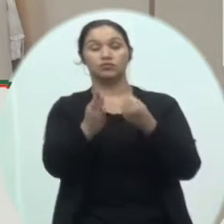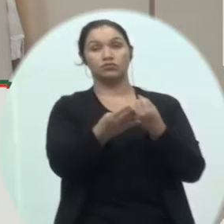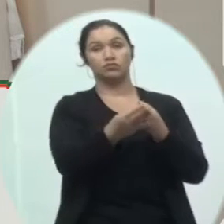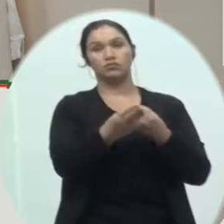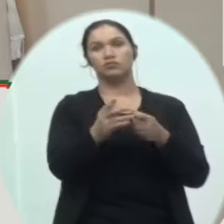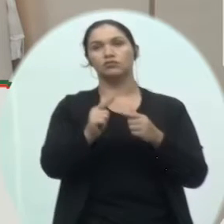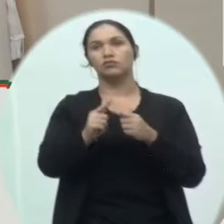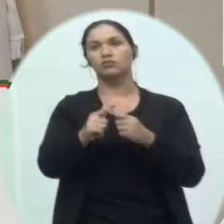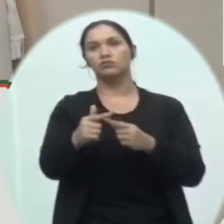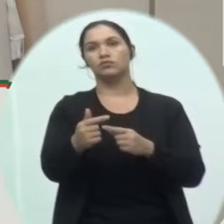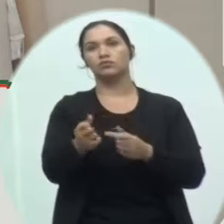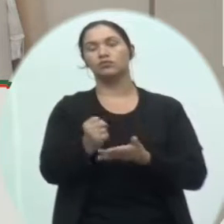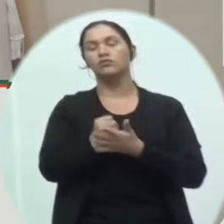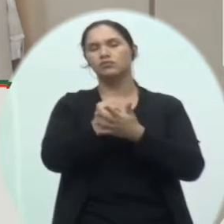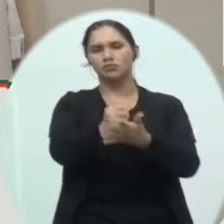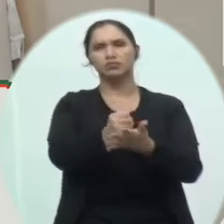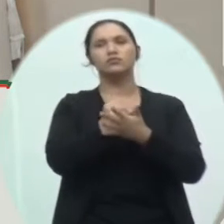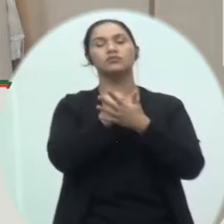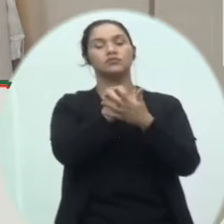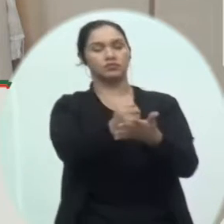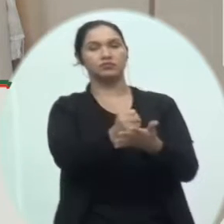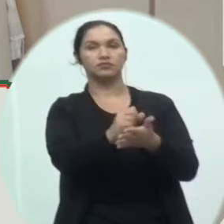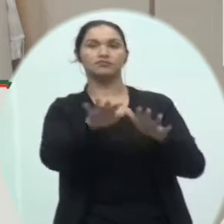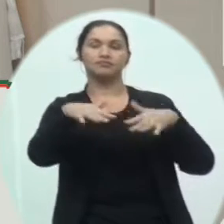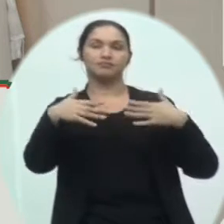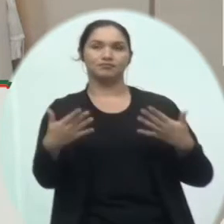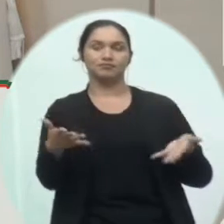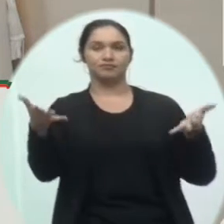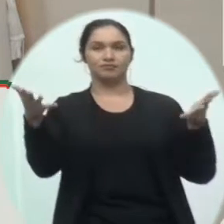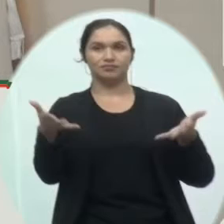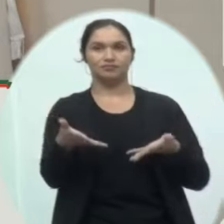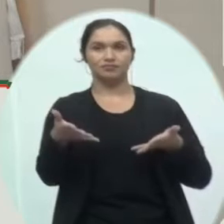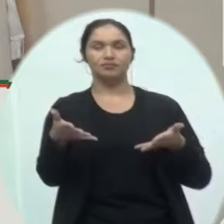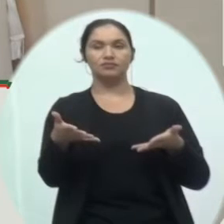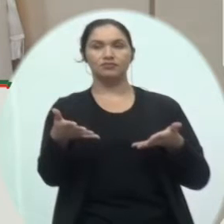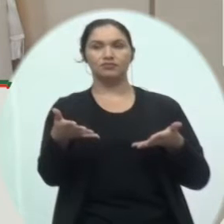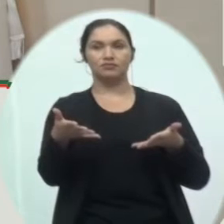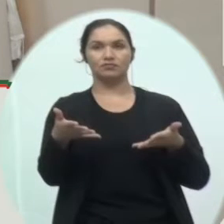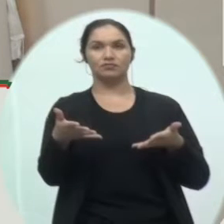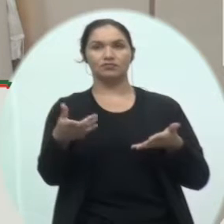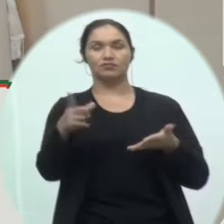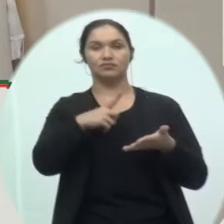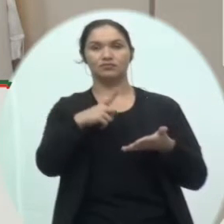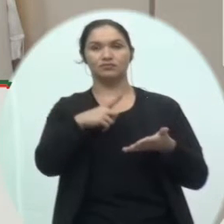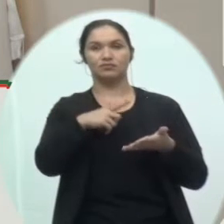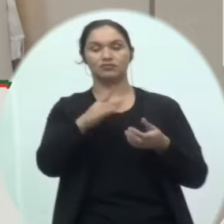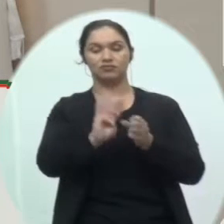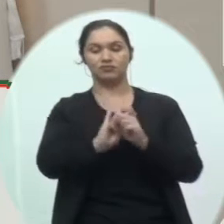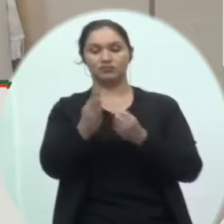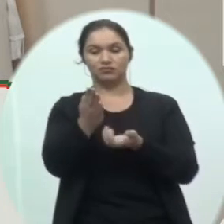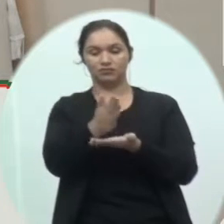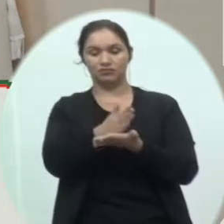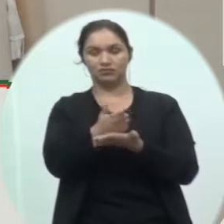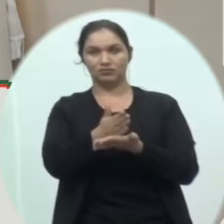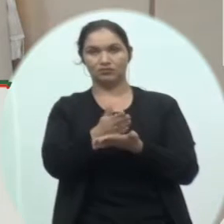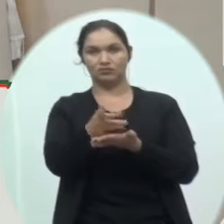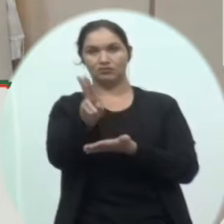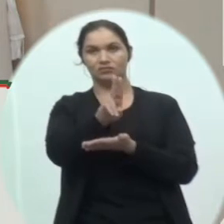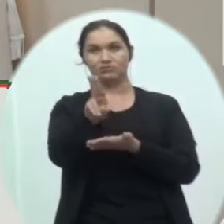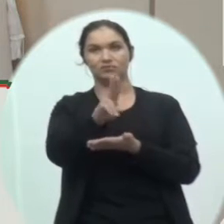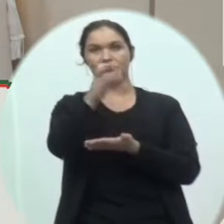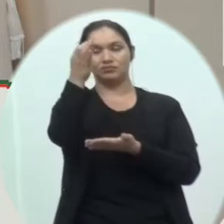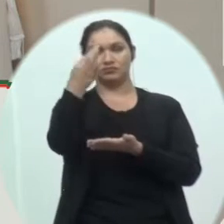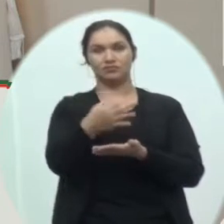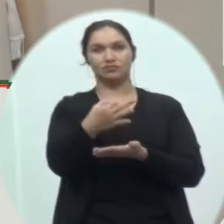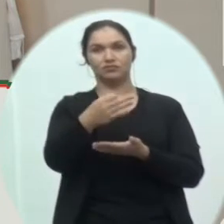por nos apoiar nesse momento. E a partir de agora nós temos o bairro delimitado e também com nome